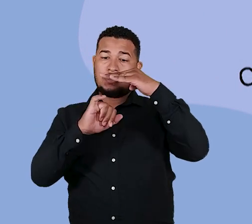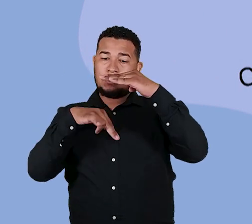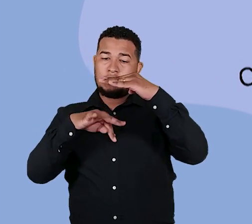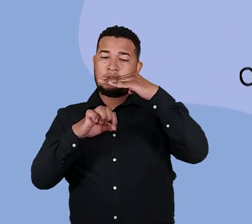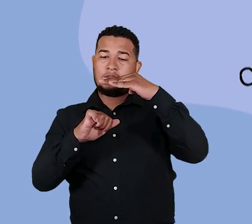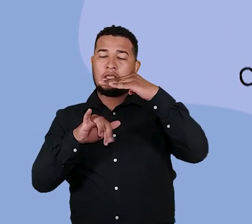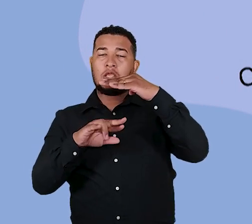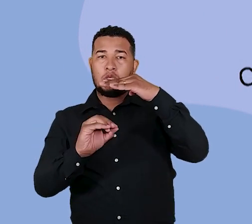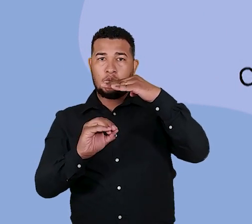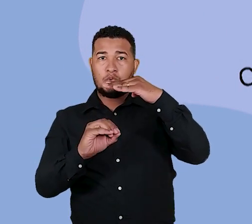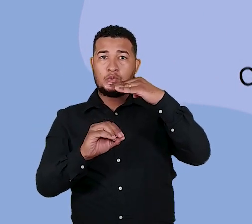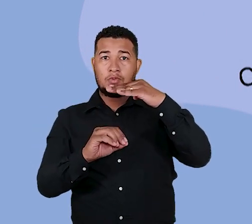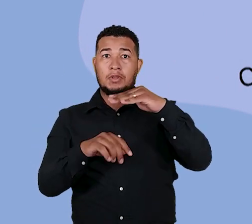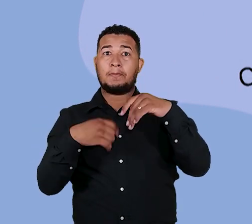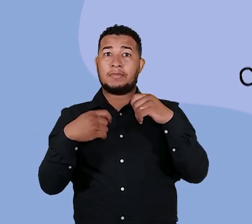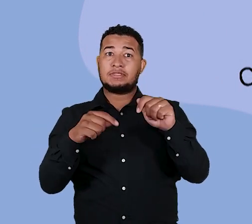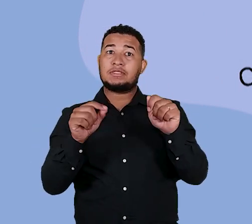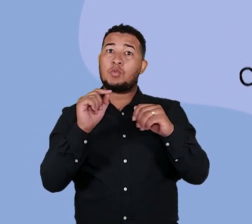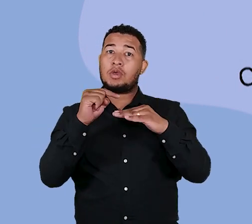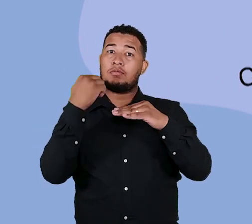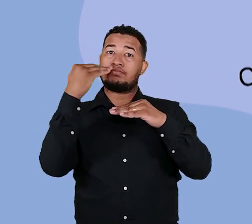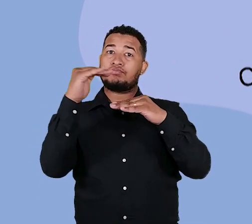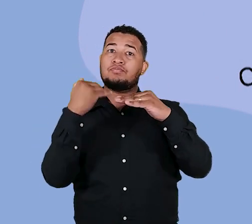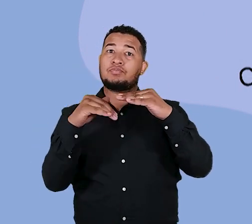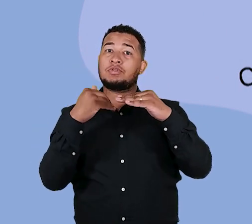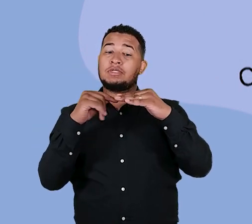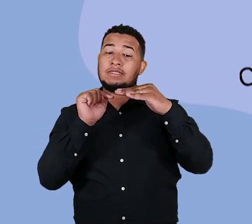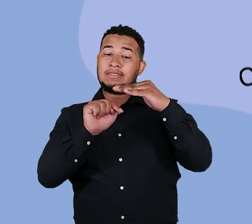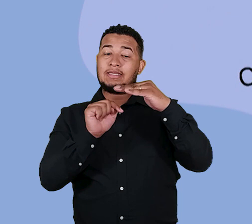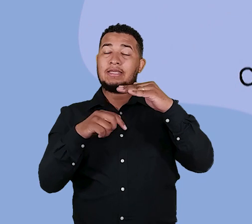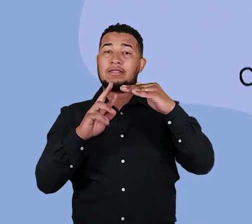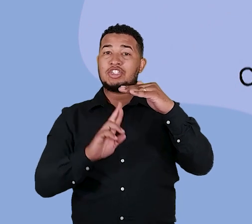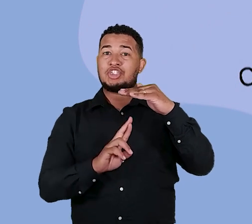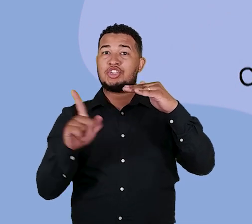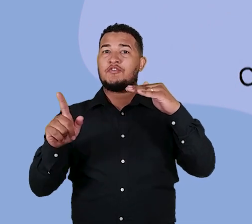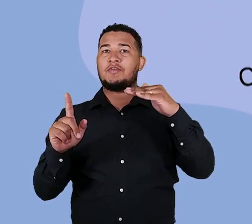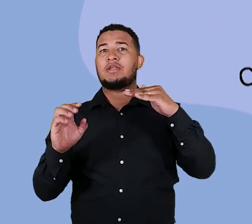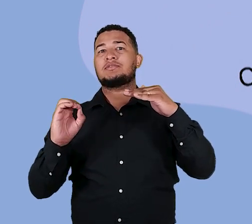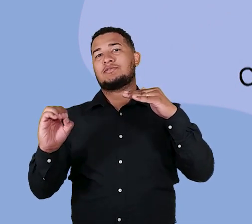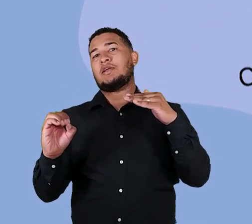inteiro e o B tem que ser diferente de zero.